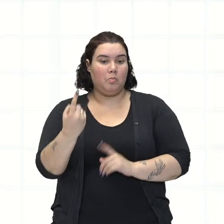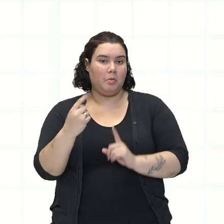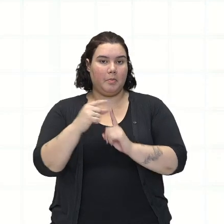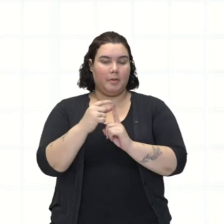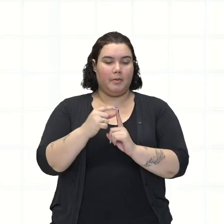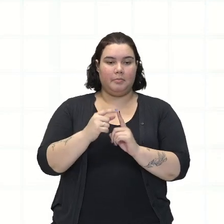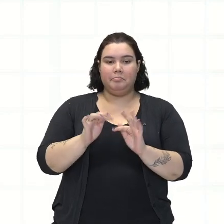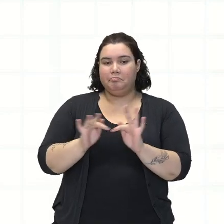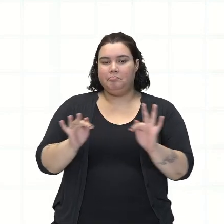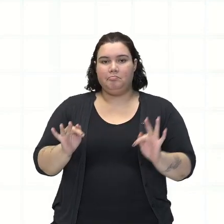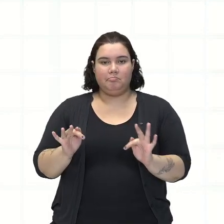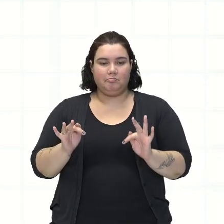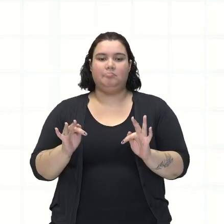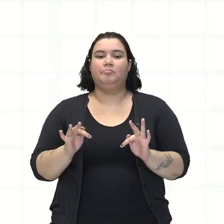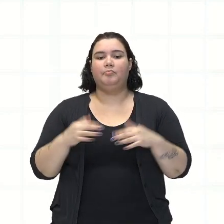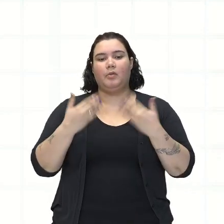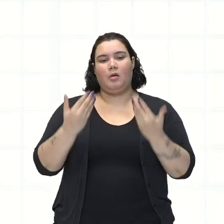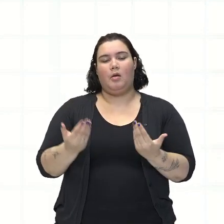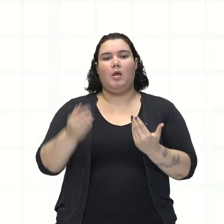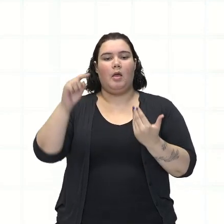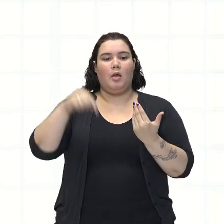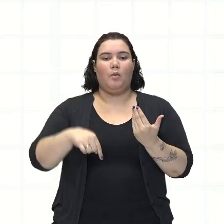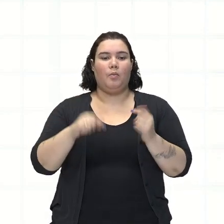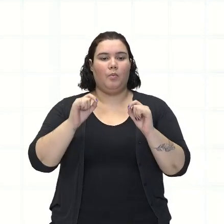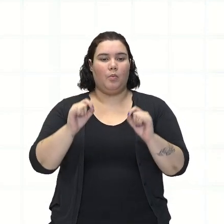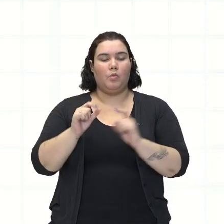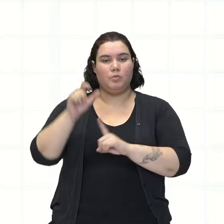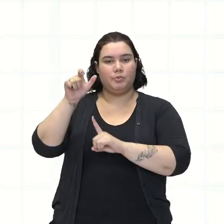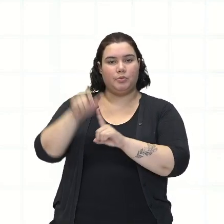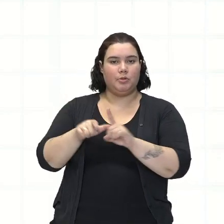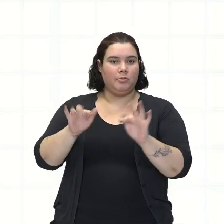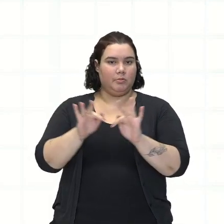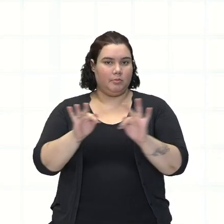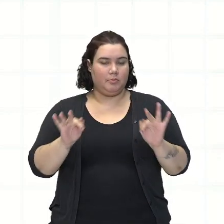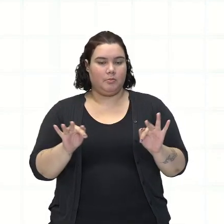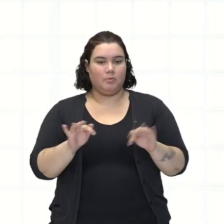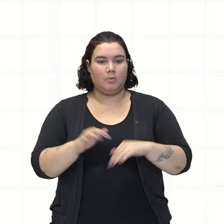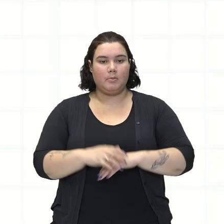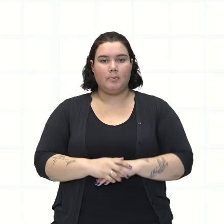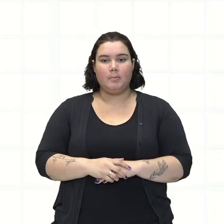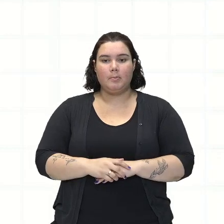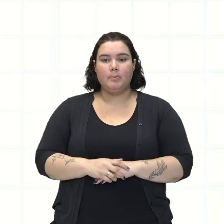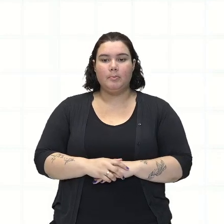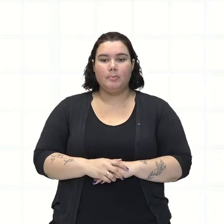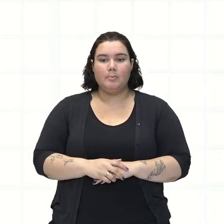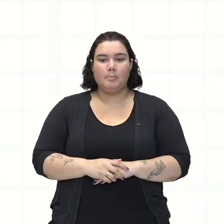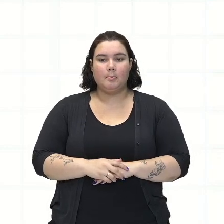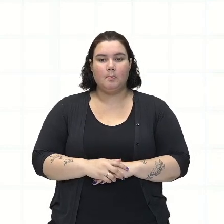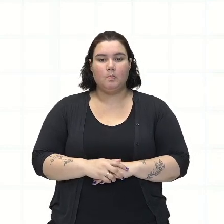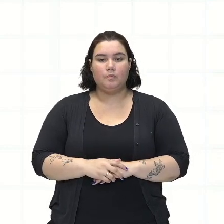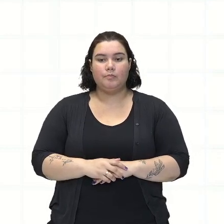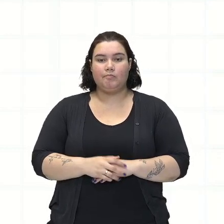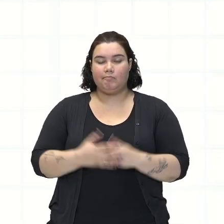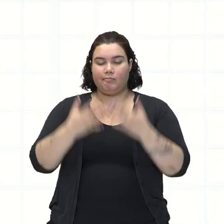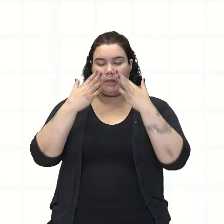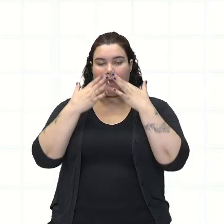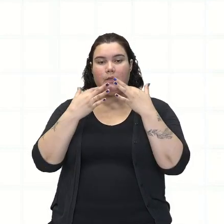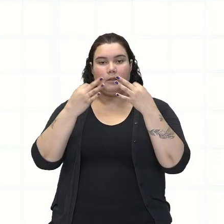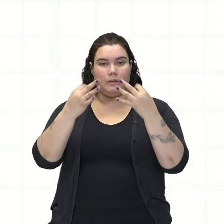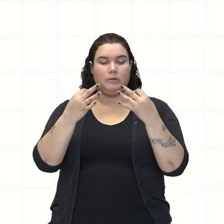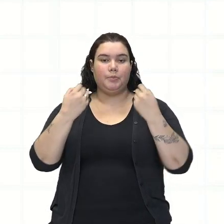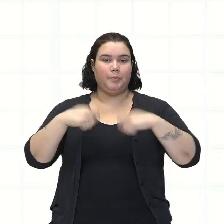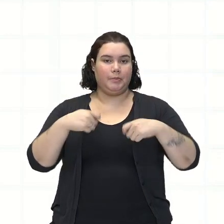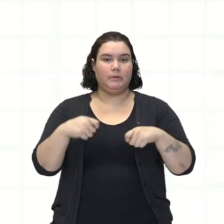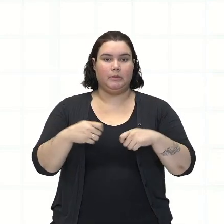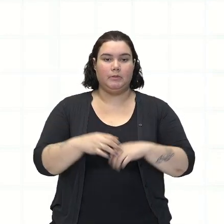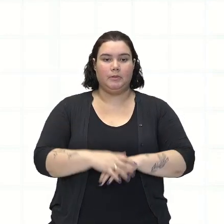só uma palavra, eu tenho aqui o nosso sujeito simples. Muita atenção para isso